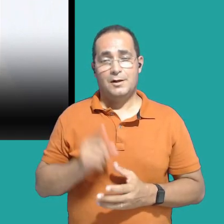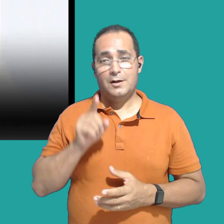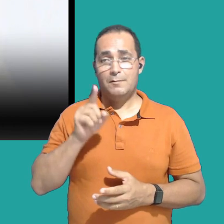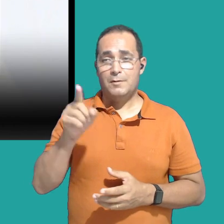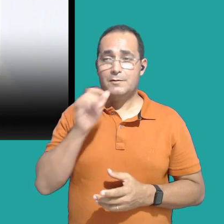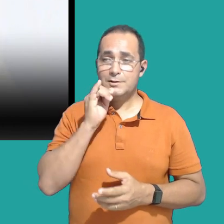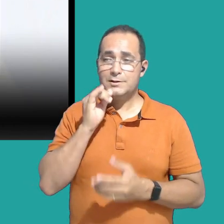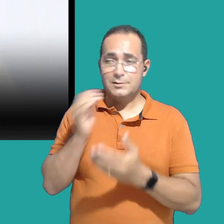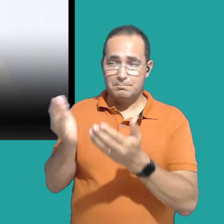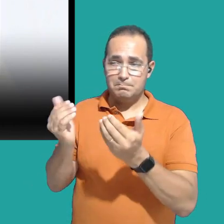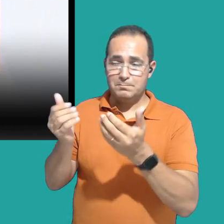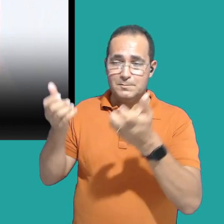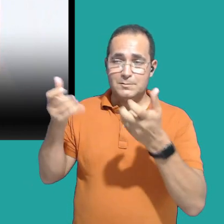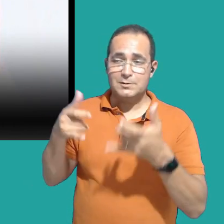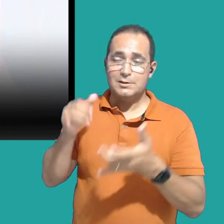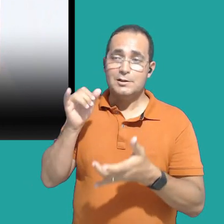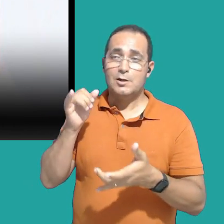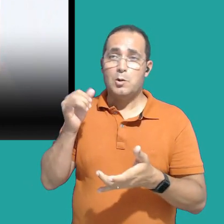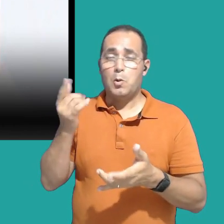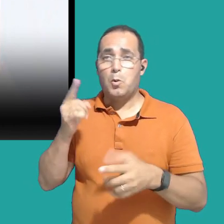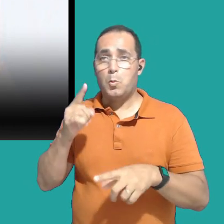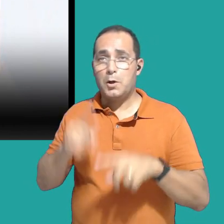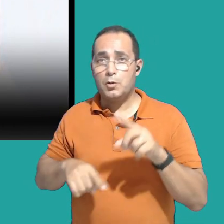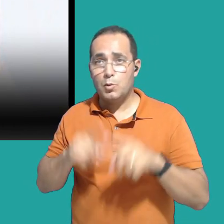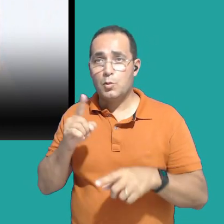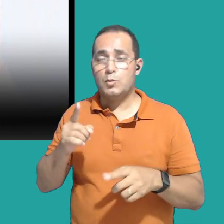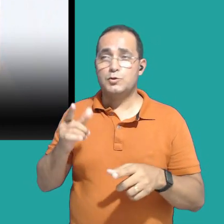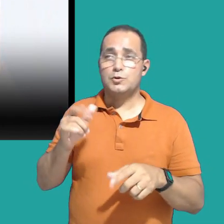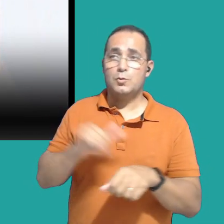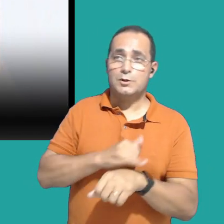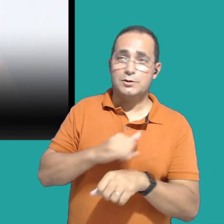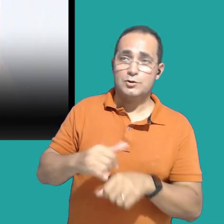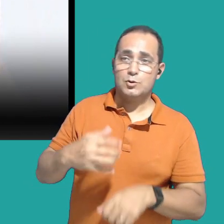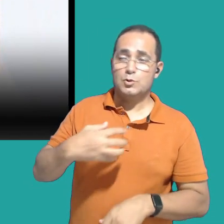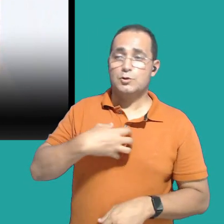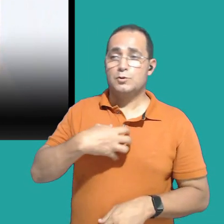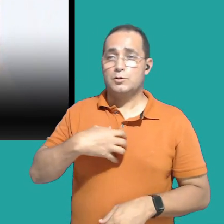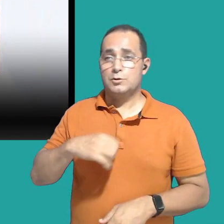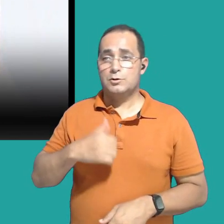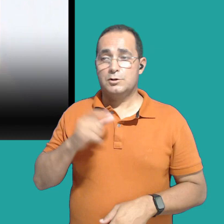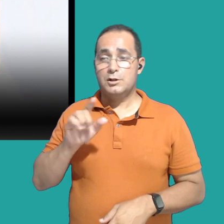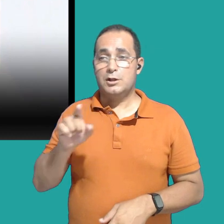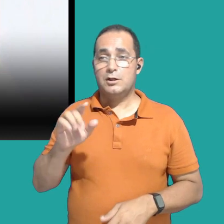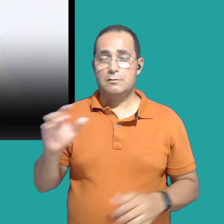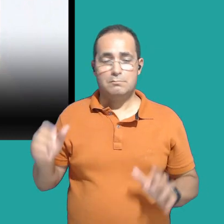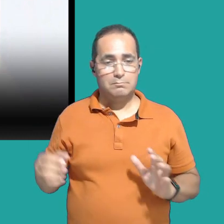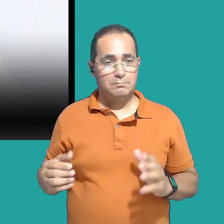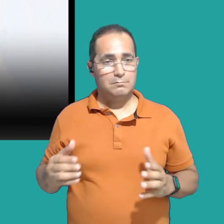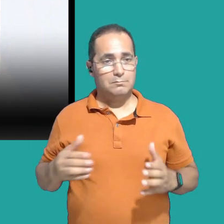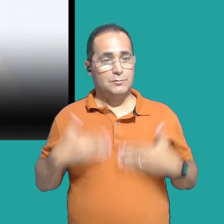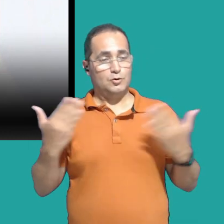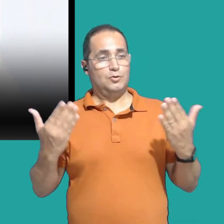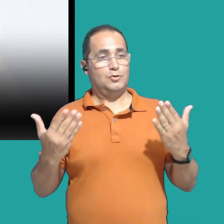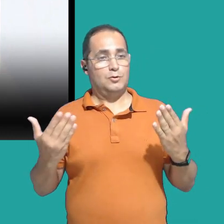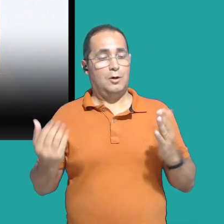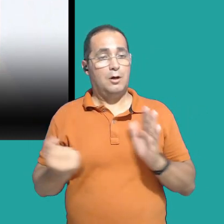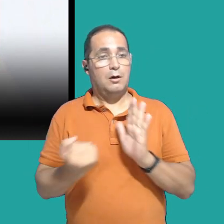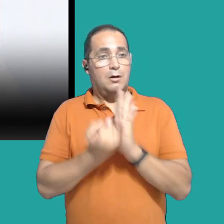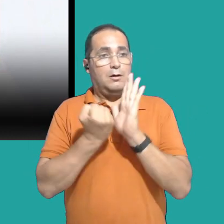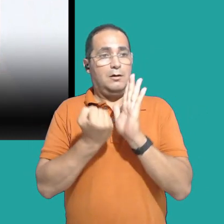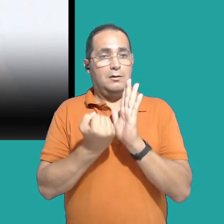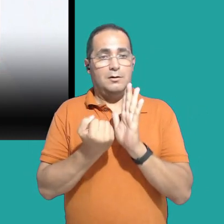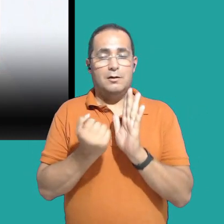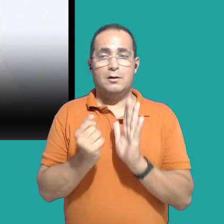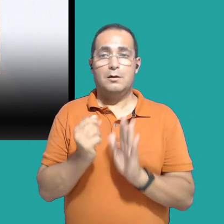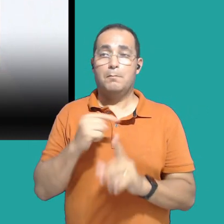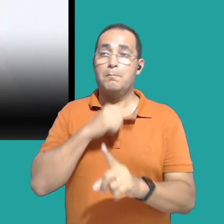pergunta. Vamos lá. Para você citar um exemplo, né, ou um recurso, ou uma atitude acessível que assim, te